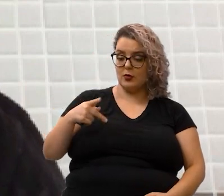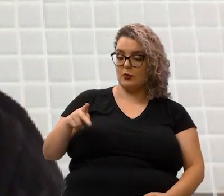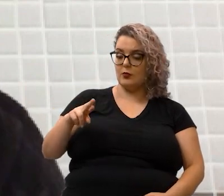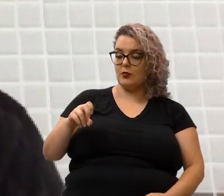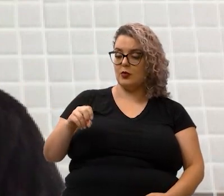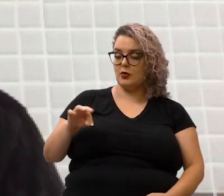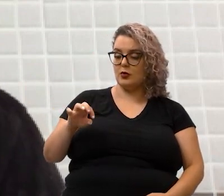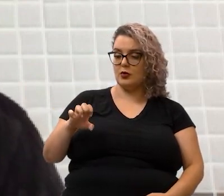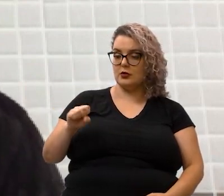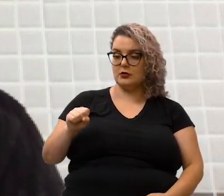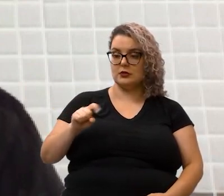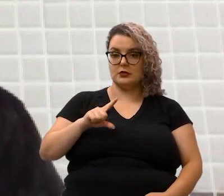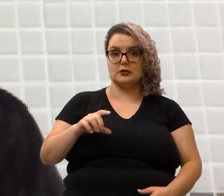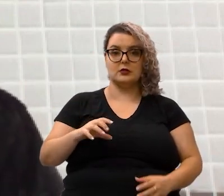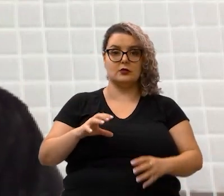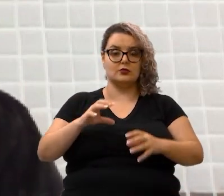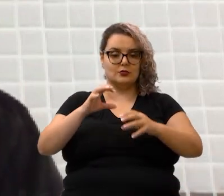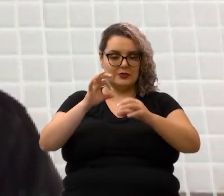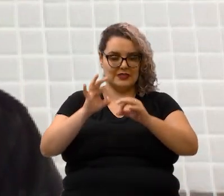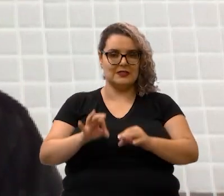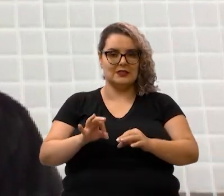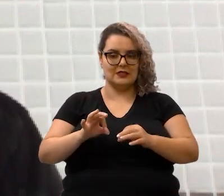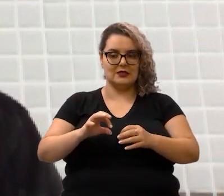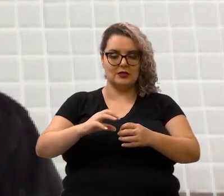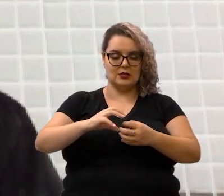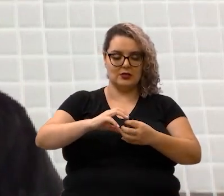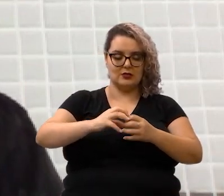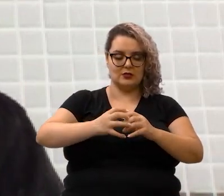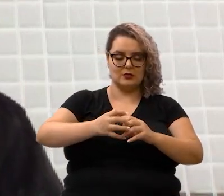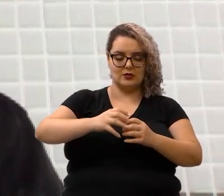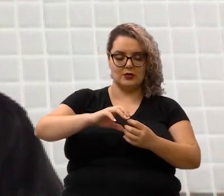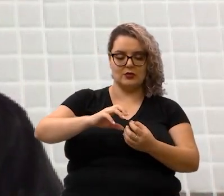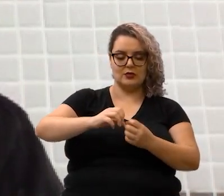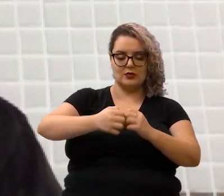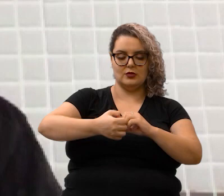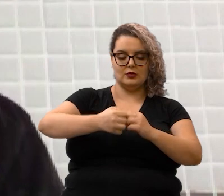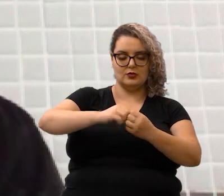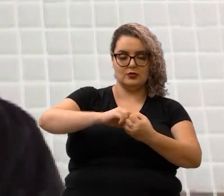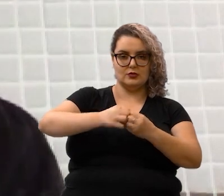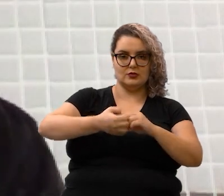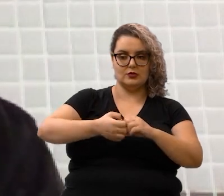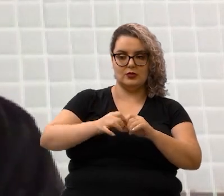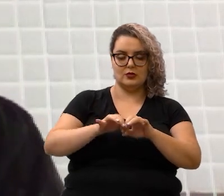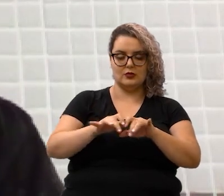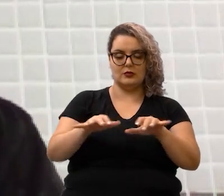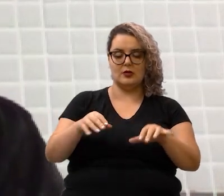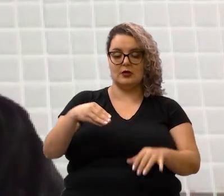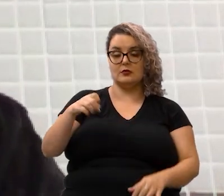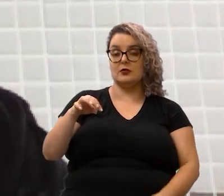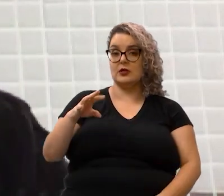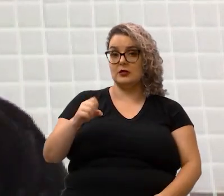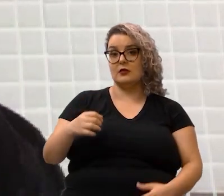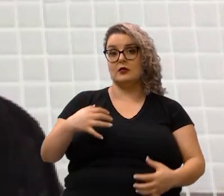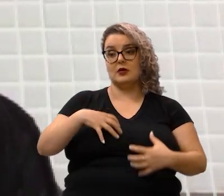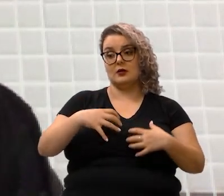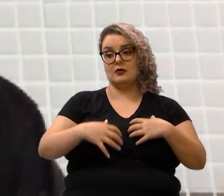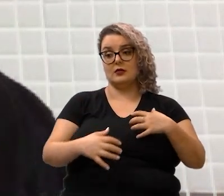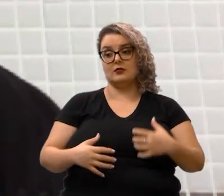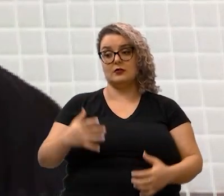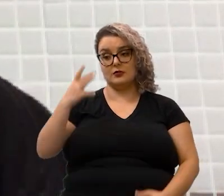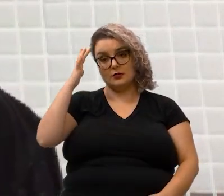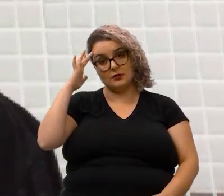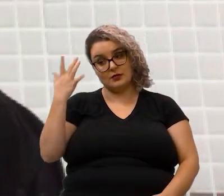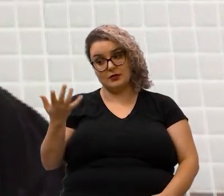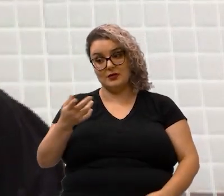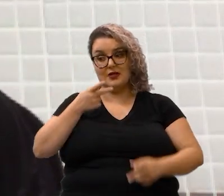não estando bem presa, ela começa a roçar no osso, a raspar no osso e solta metais, entendeu? Não